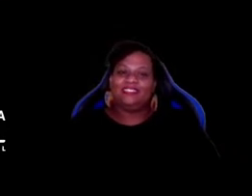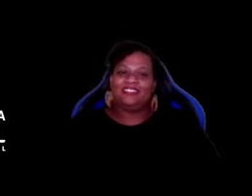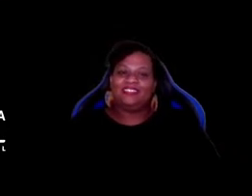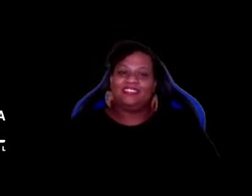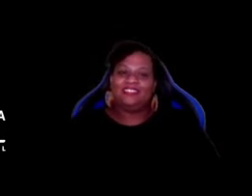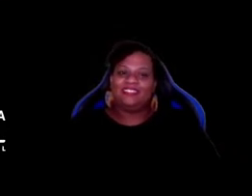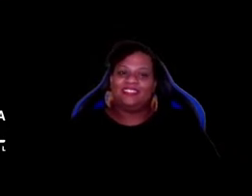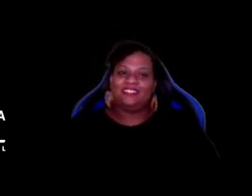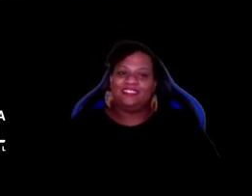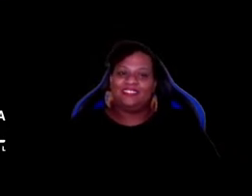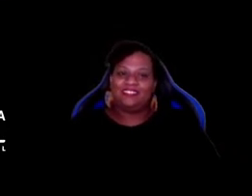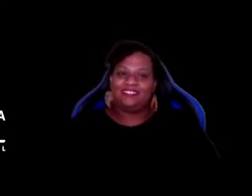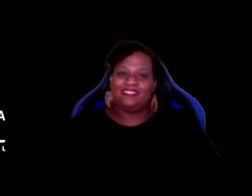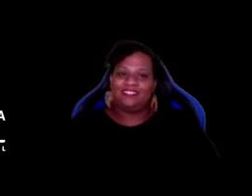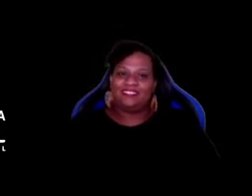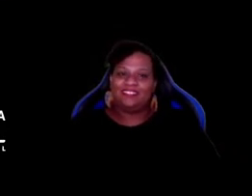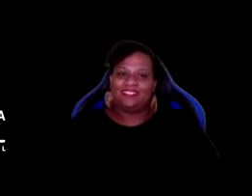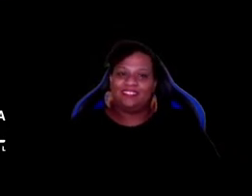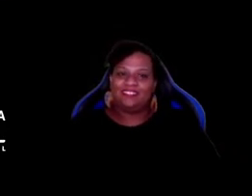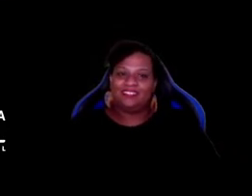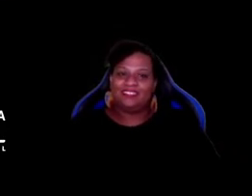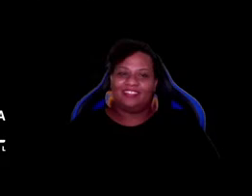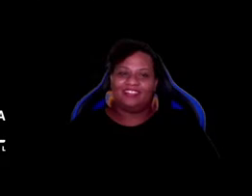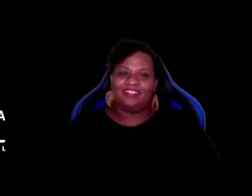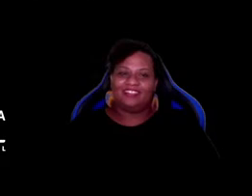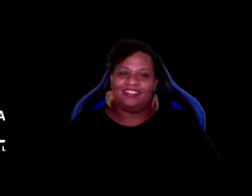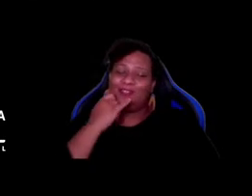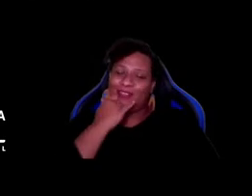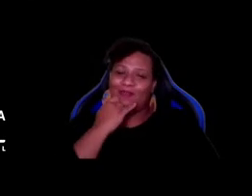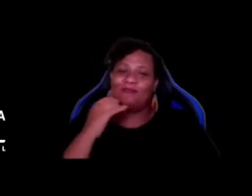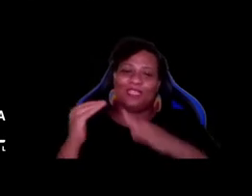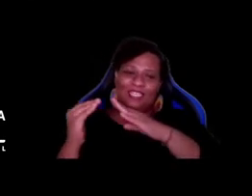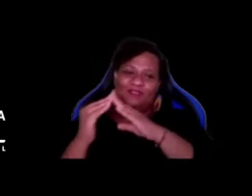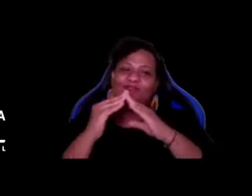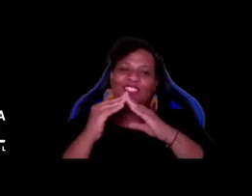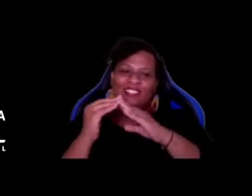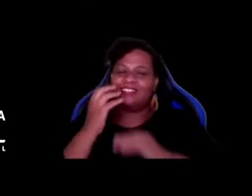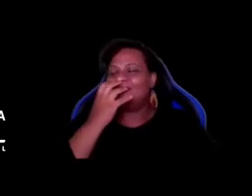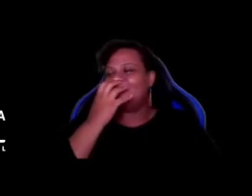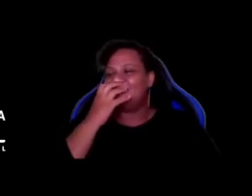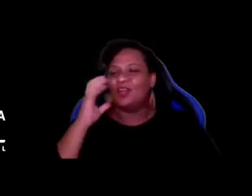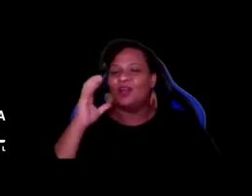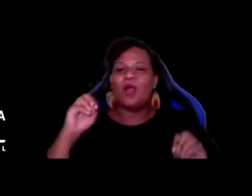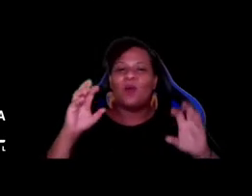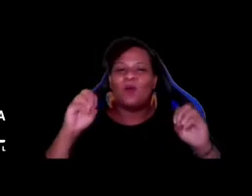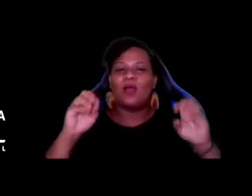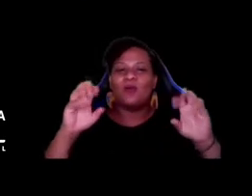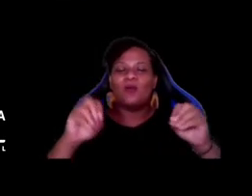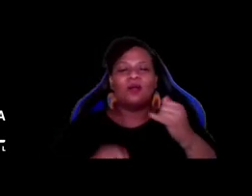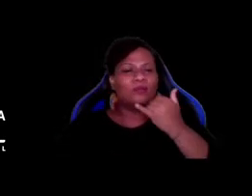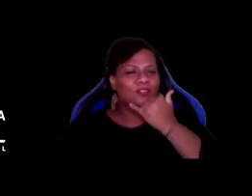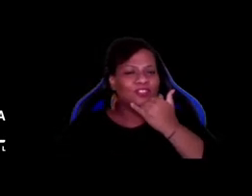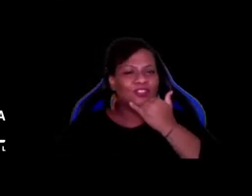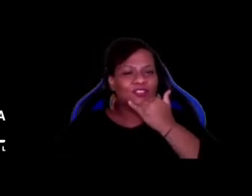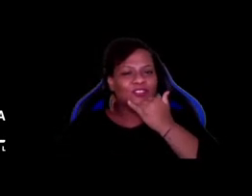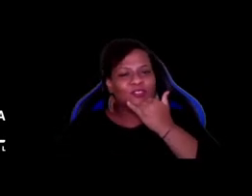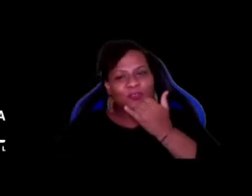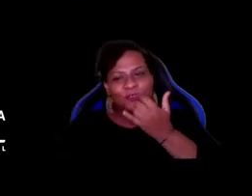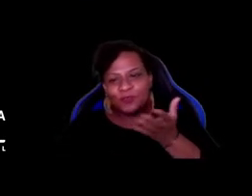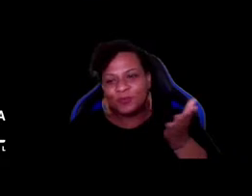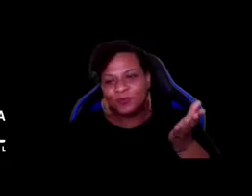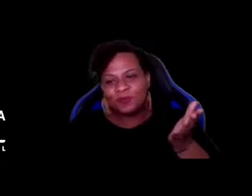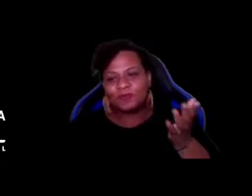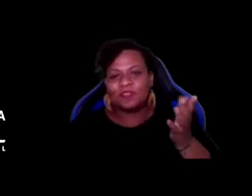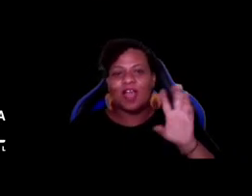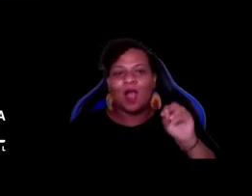vizinho. Ok. Aqui no vizinho também tem cachorro. Desculpem aí, tá, pessoal, se por acaso saiu